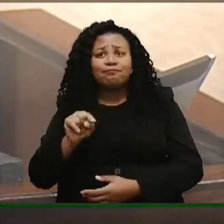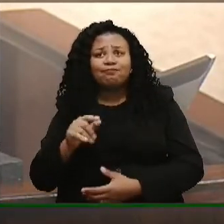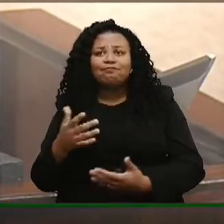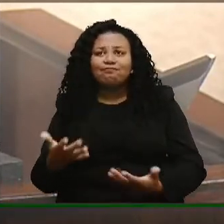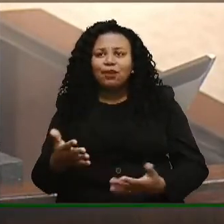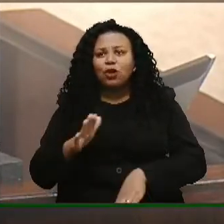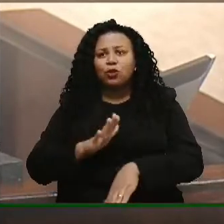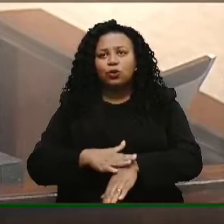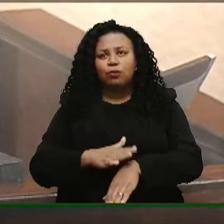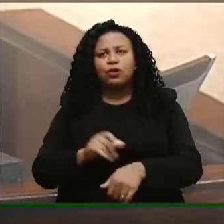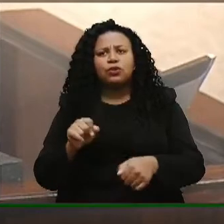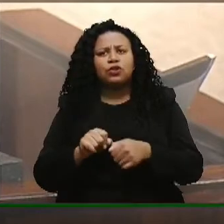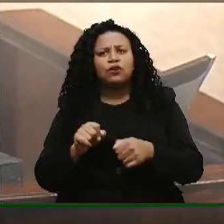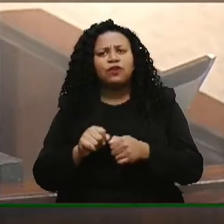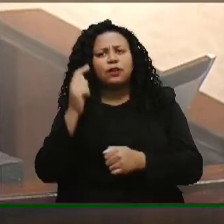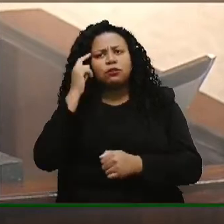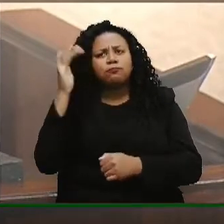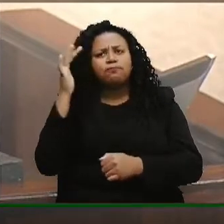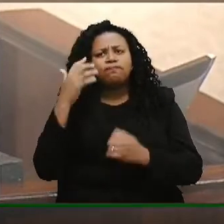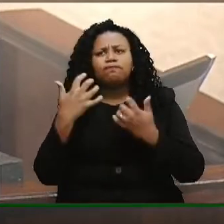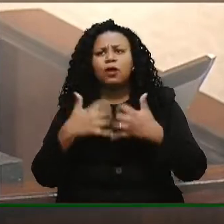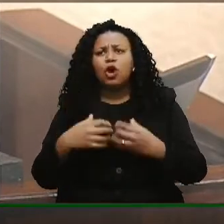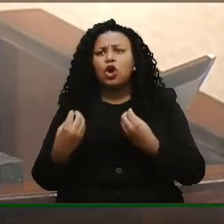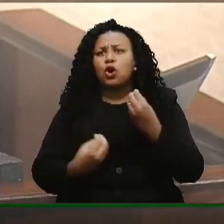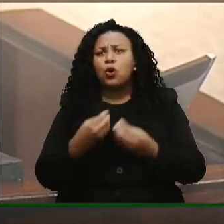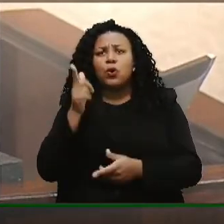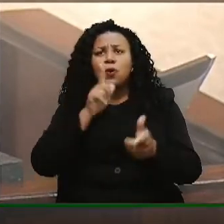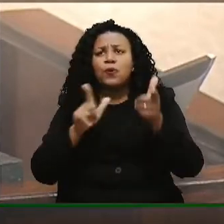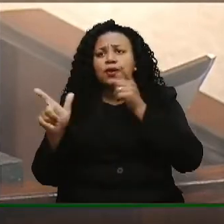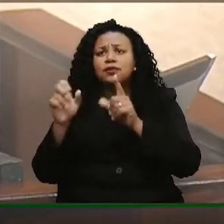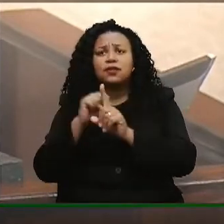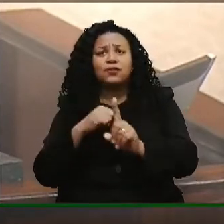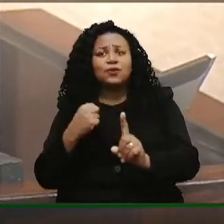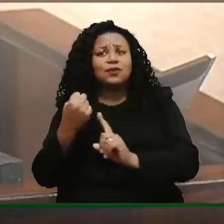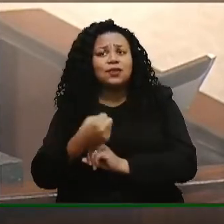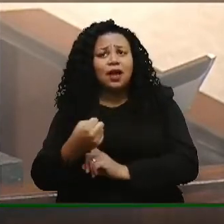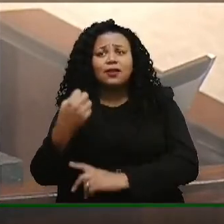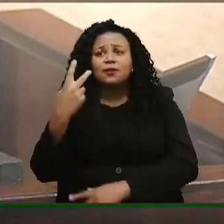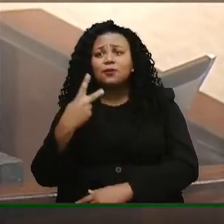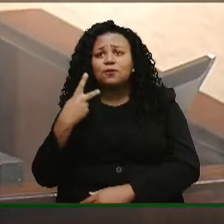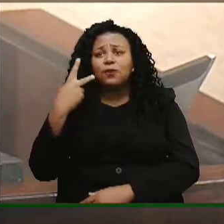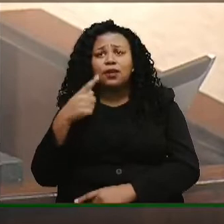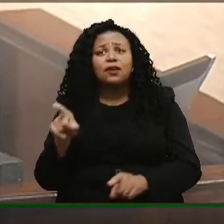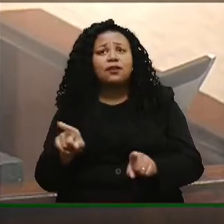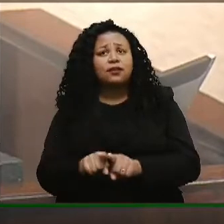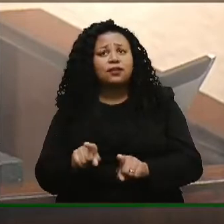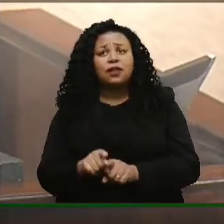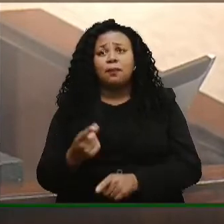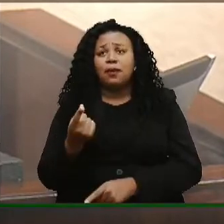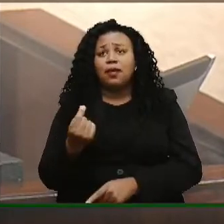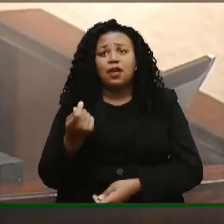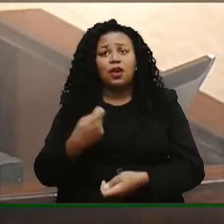Momento em que eu faço uma reflexão sobre as conquistas sociais, políticas e econômicas das